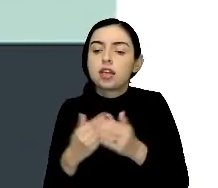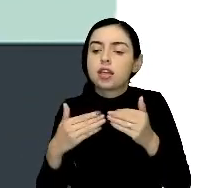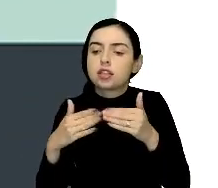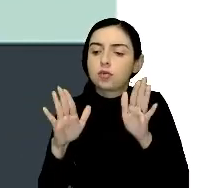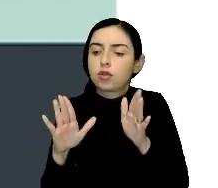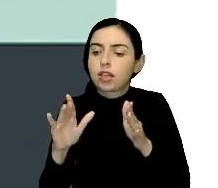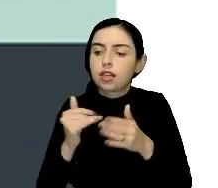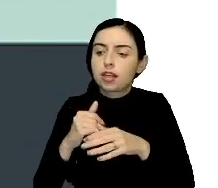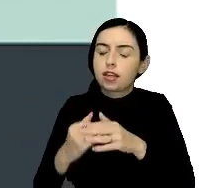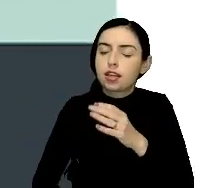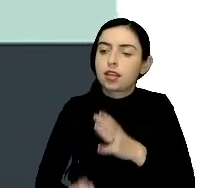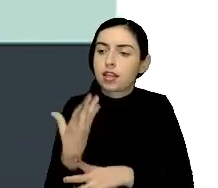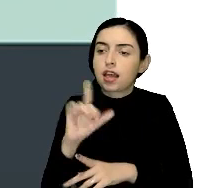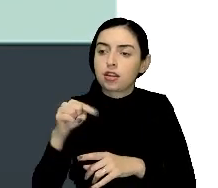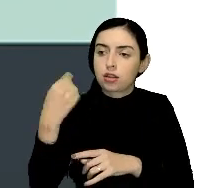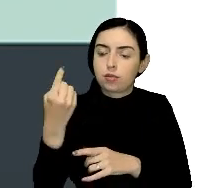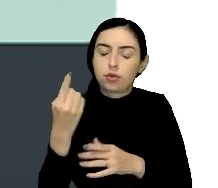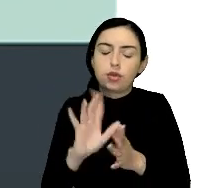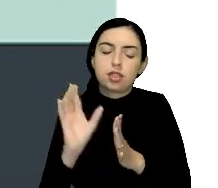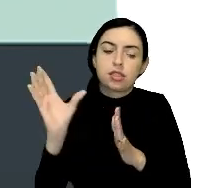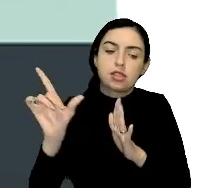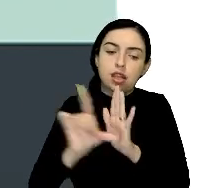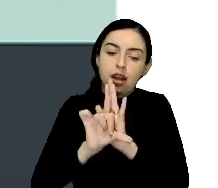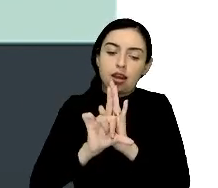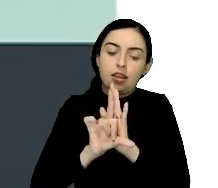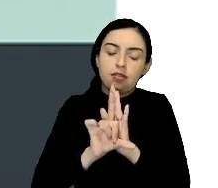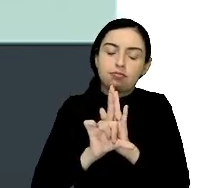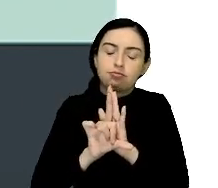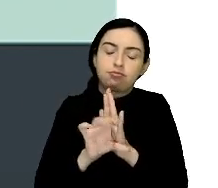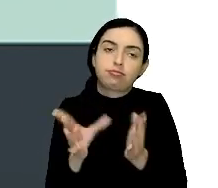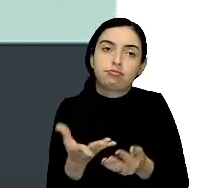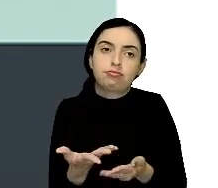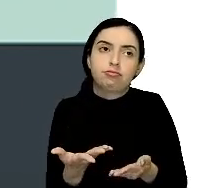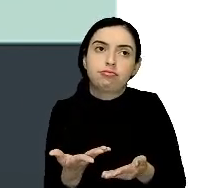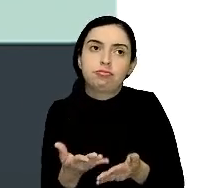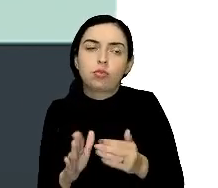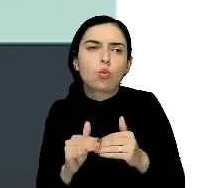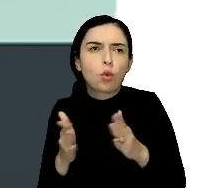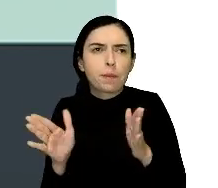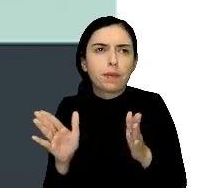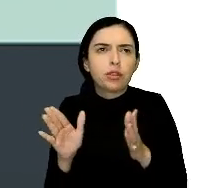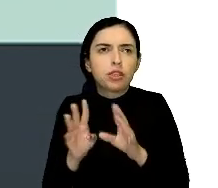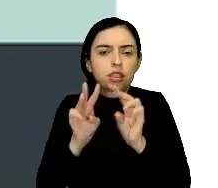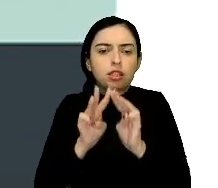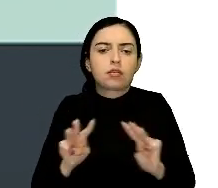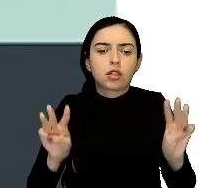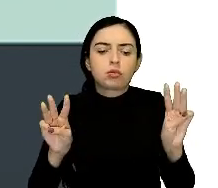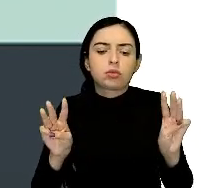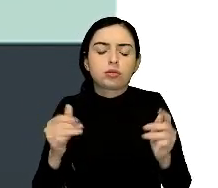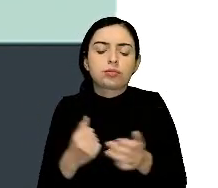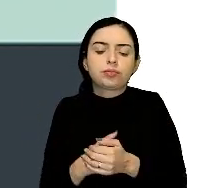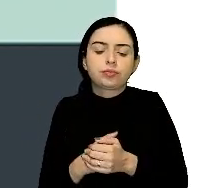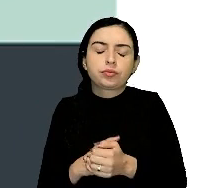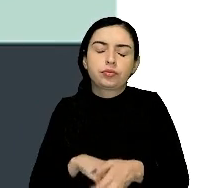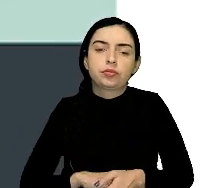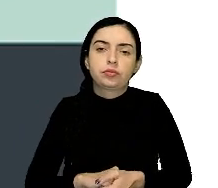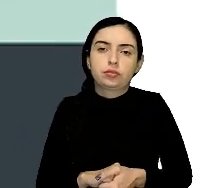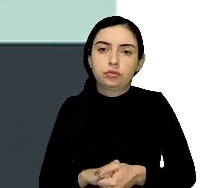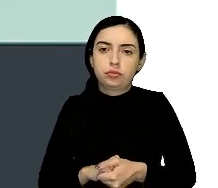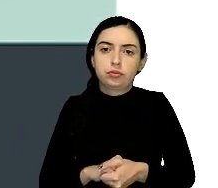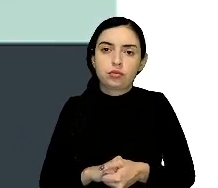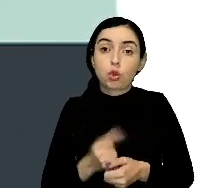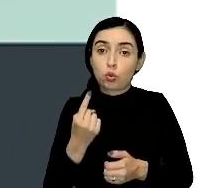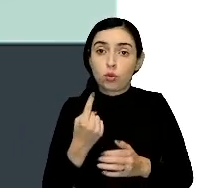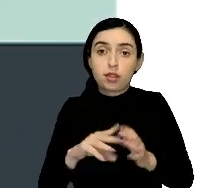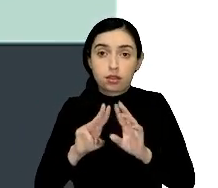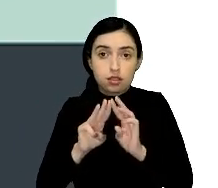partir daí. Inclusive, uma das portarias mais... na verdade, a gente tem resoluções normativas e depois portarias, né? Uma das